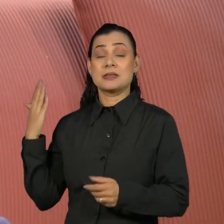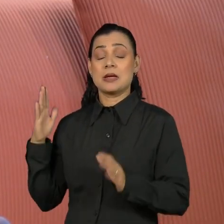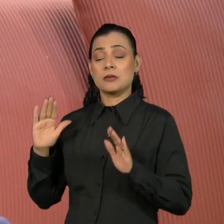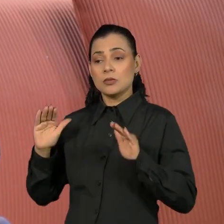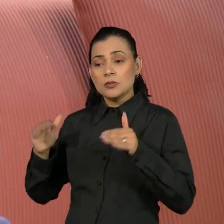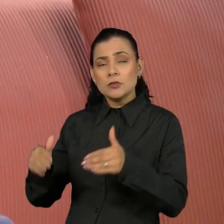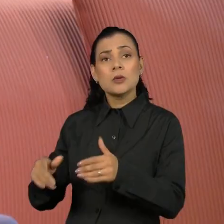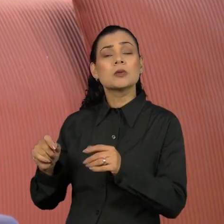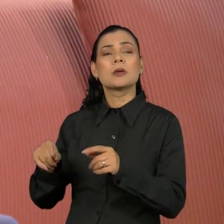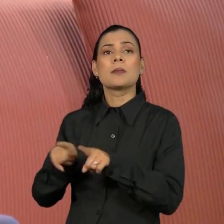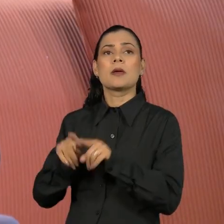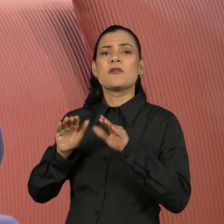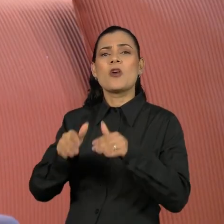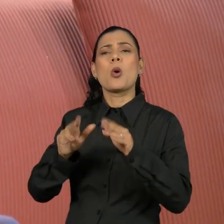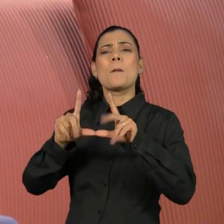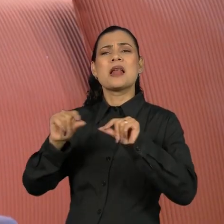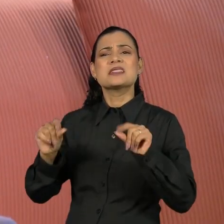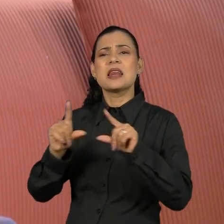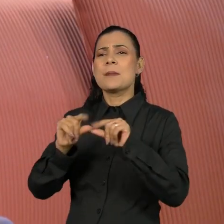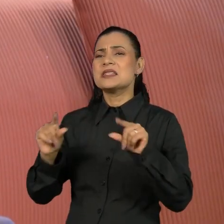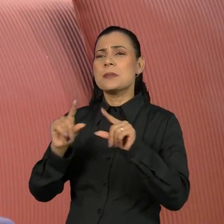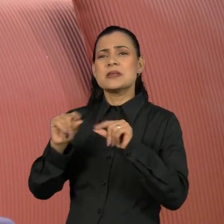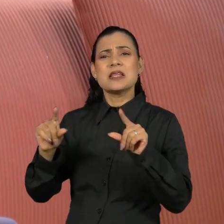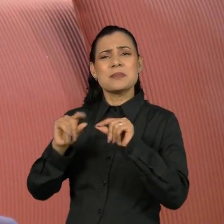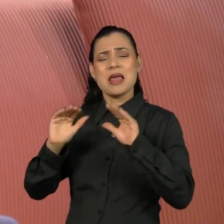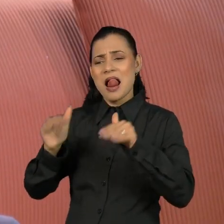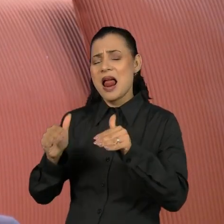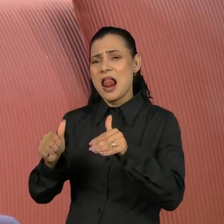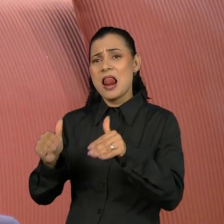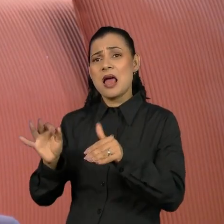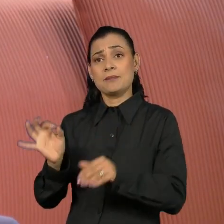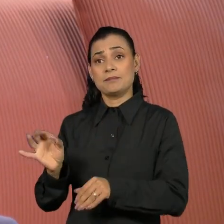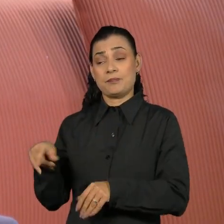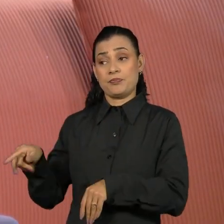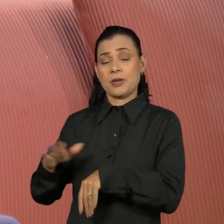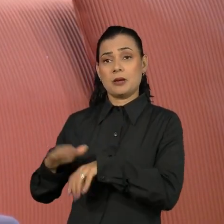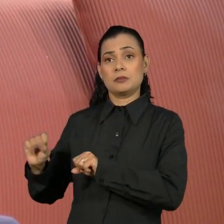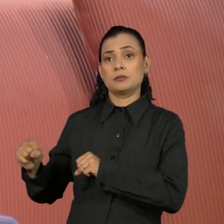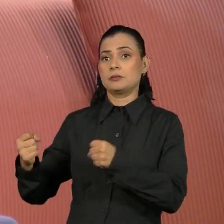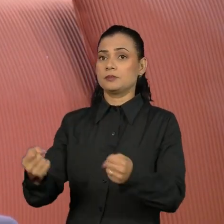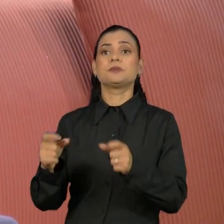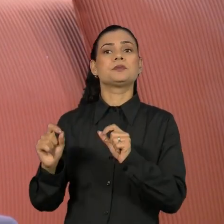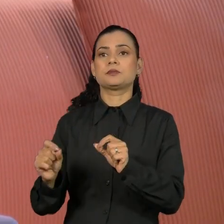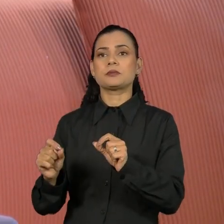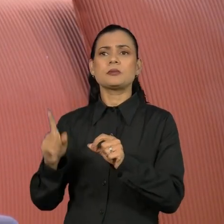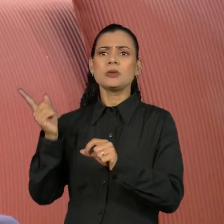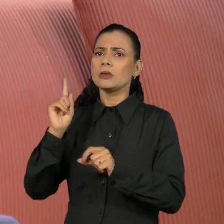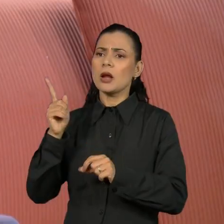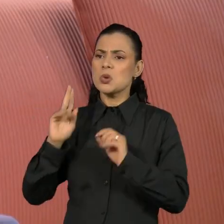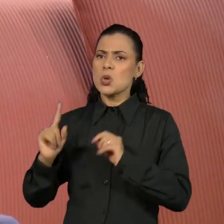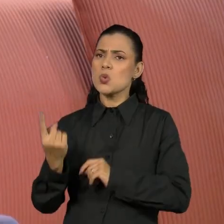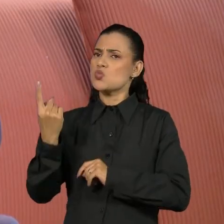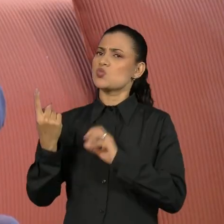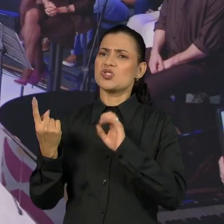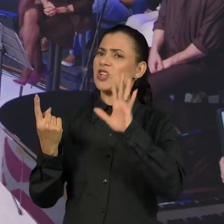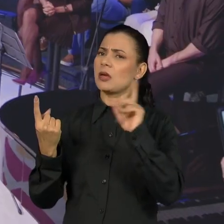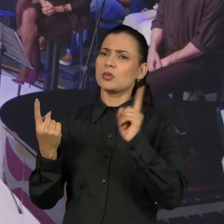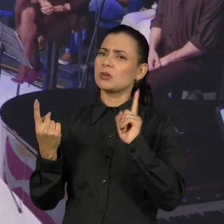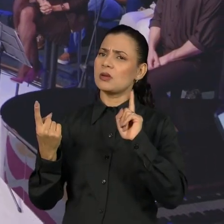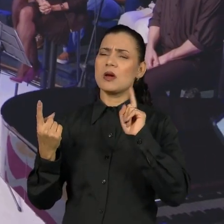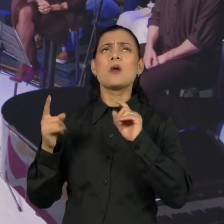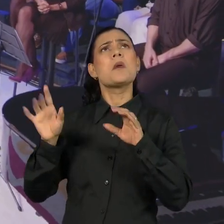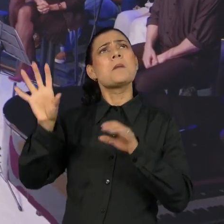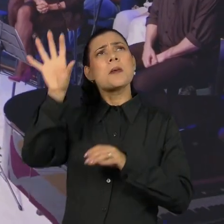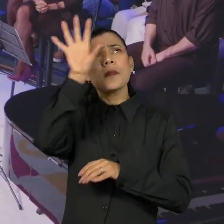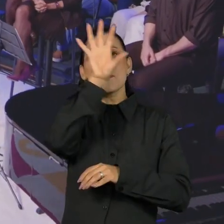era Brasília, centralização, ele defendia a descentralização. O que o